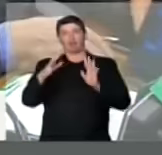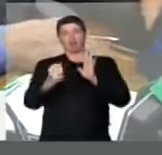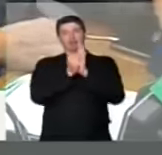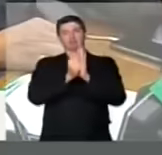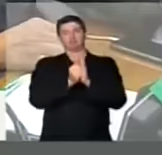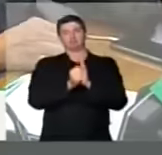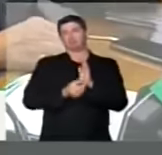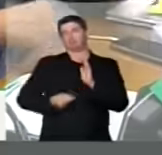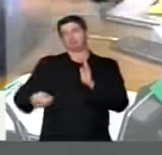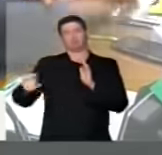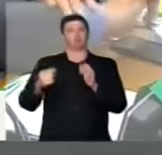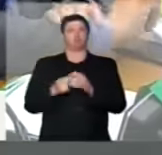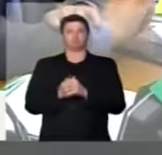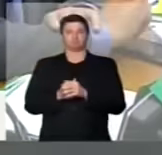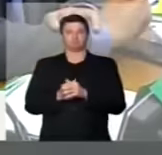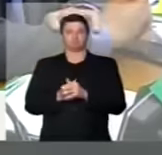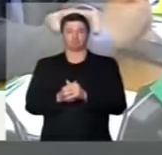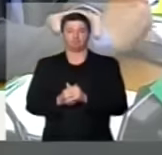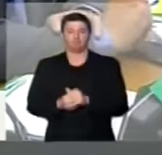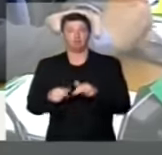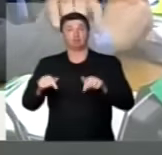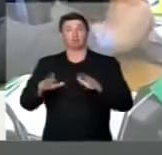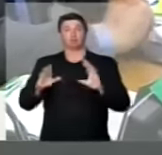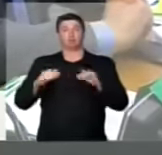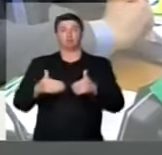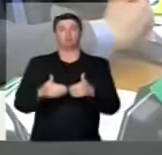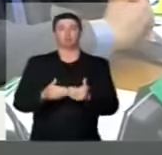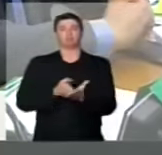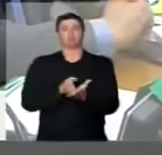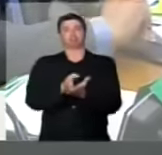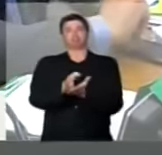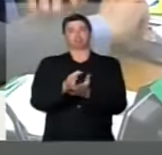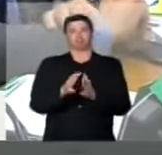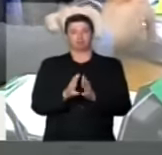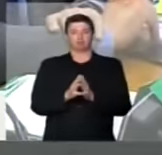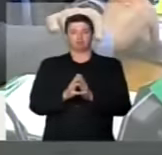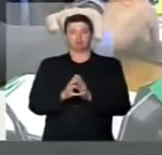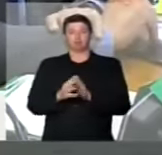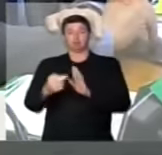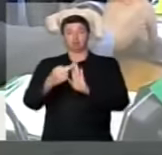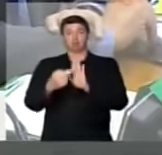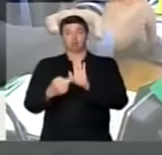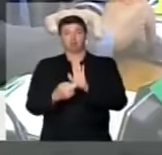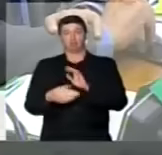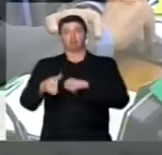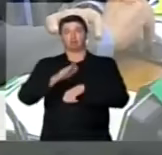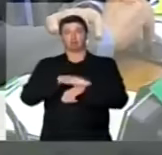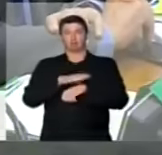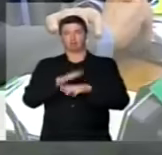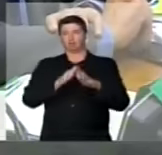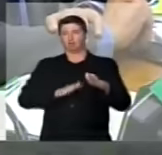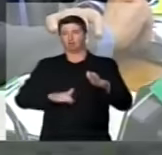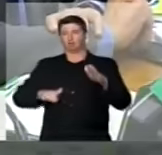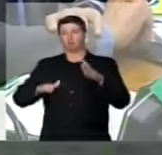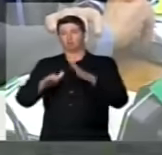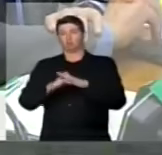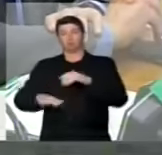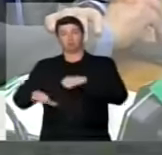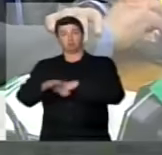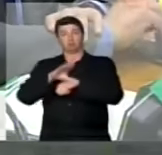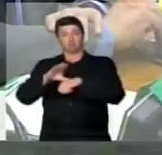pelo voto dado. Esta comissão seguiu à risca as regras e prazos determinados pela